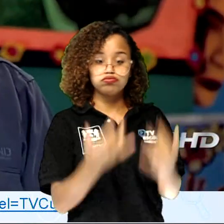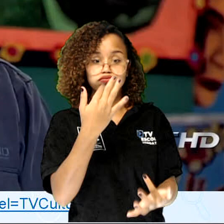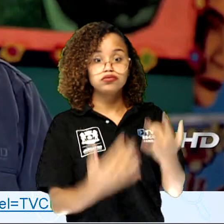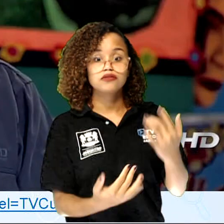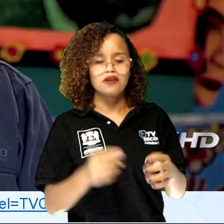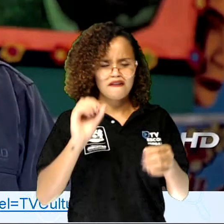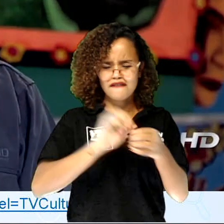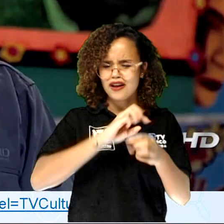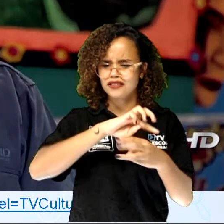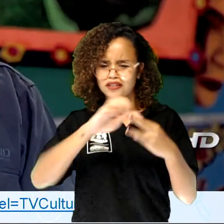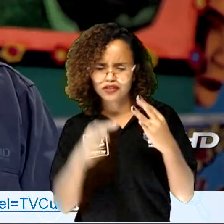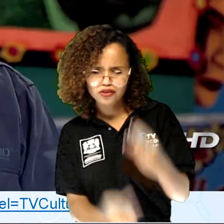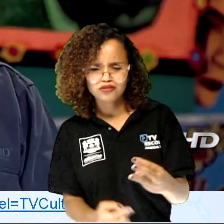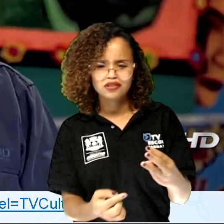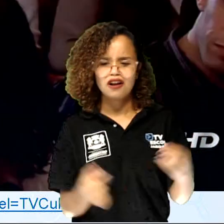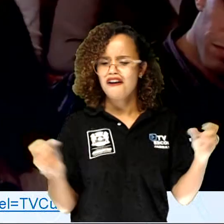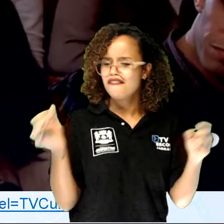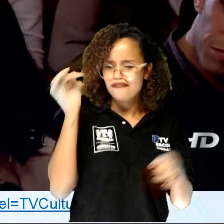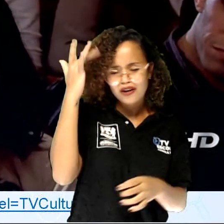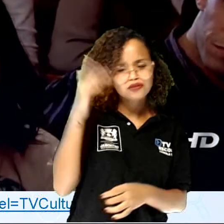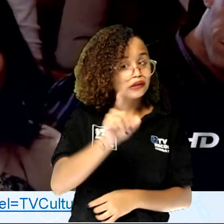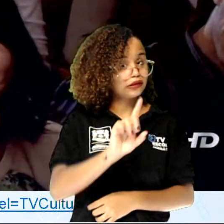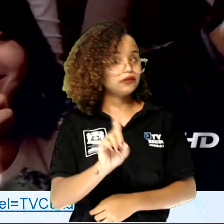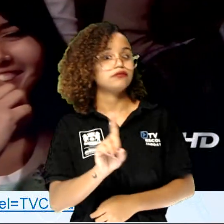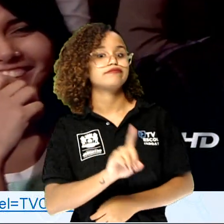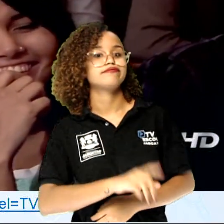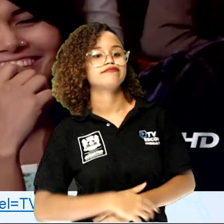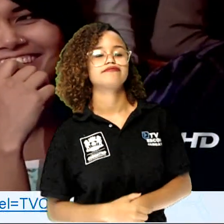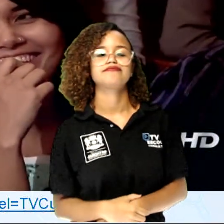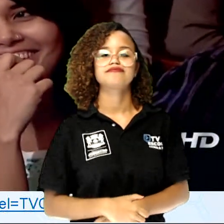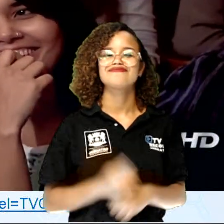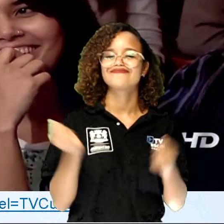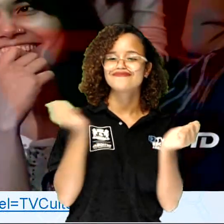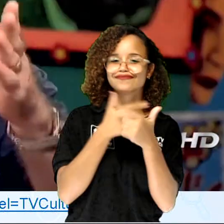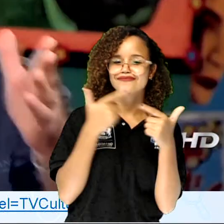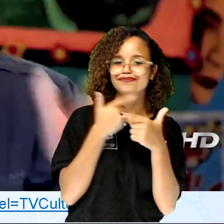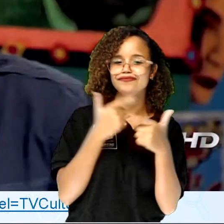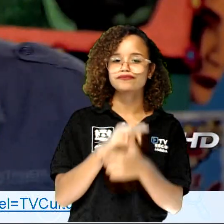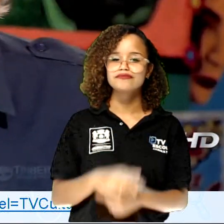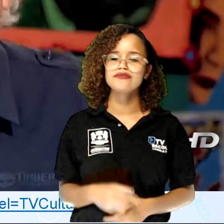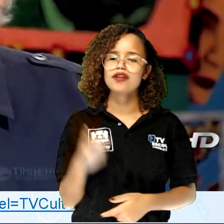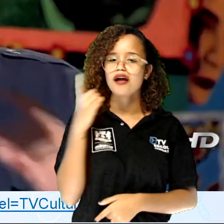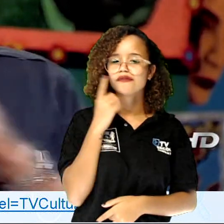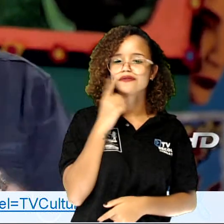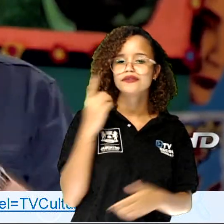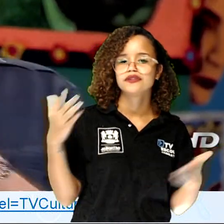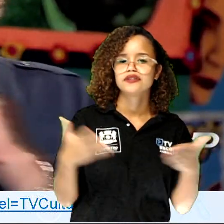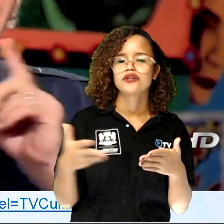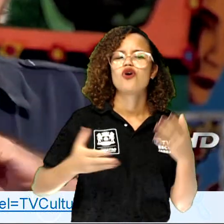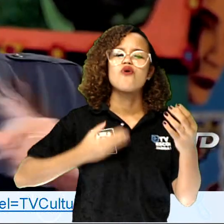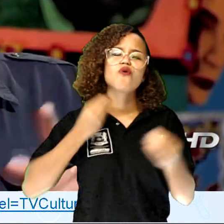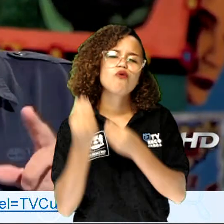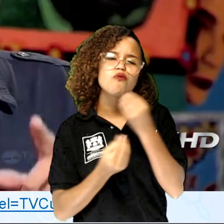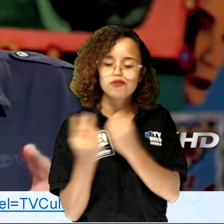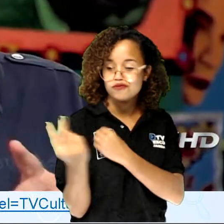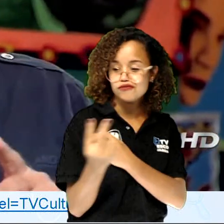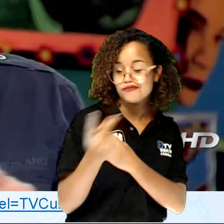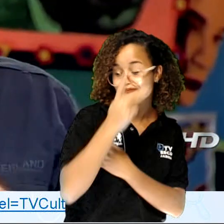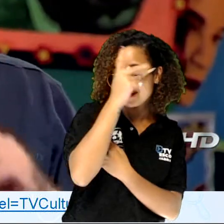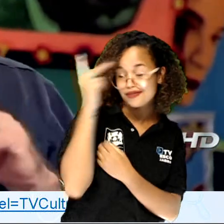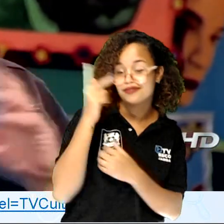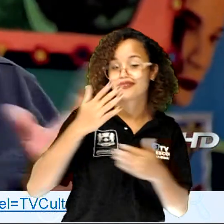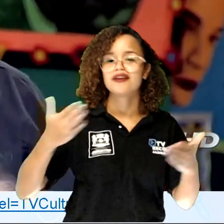acabou tudo. Essa eu amo. Ou o que será que acabou? Então, duplo sentido. Ou acabou o relacionamento deles, ou